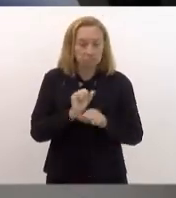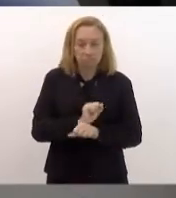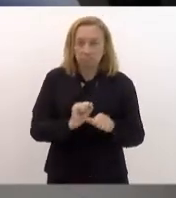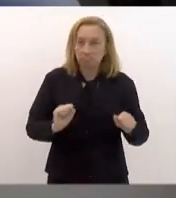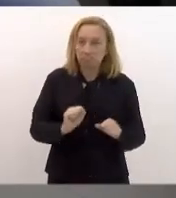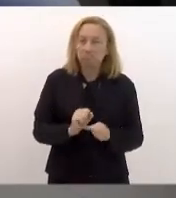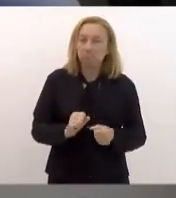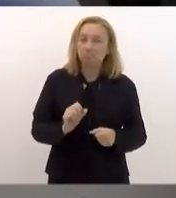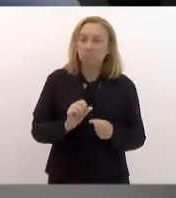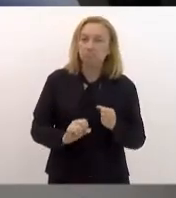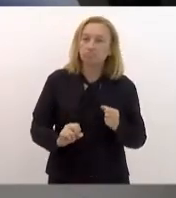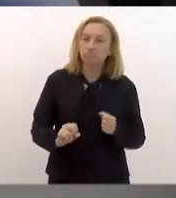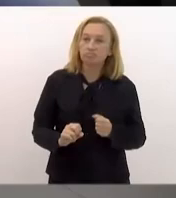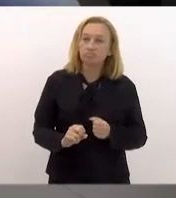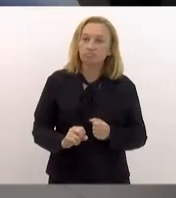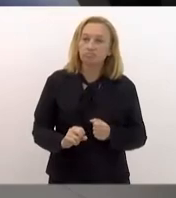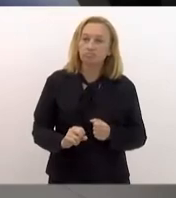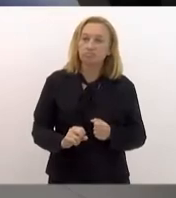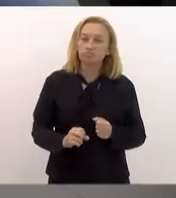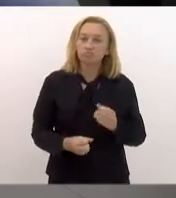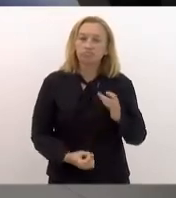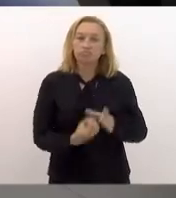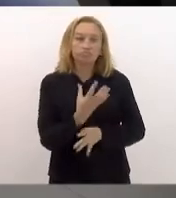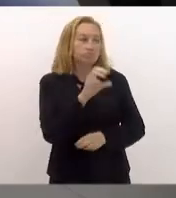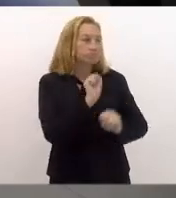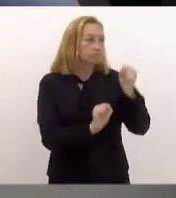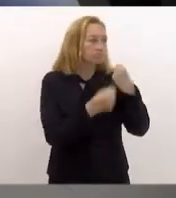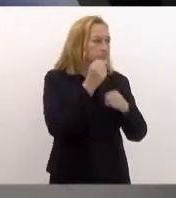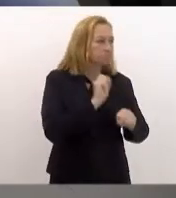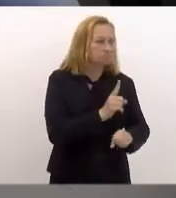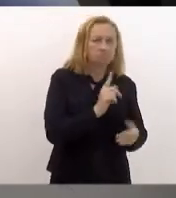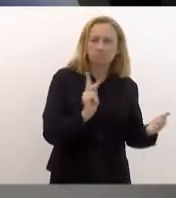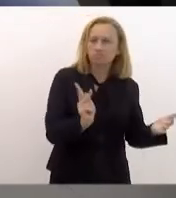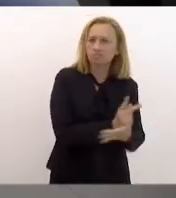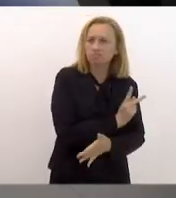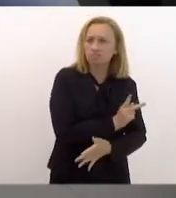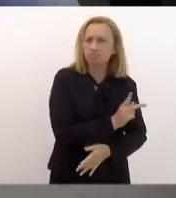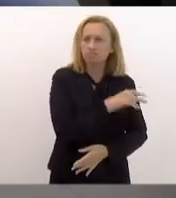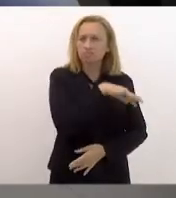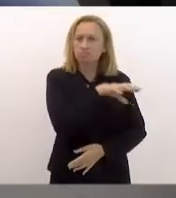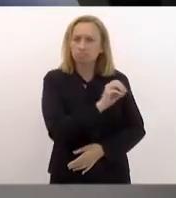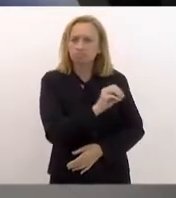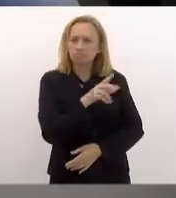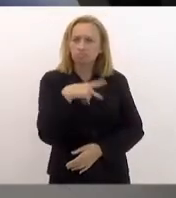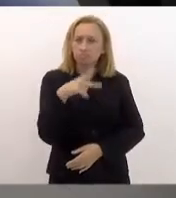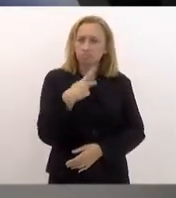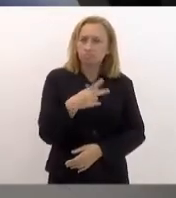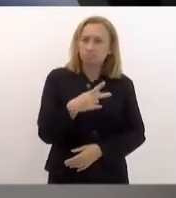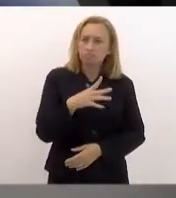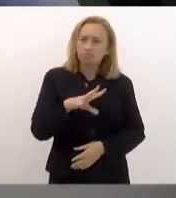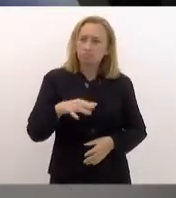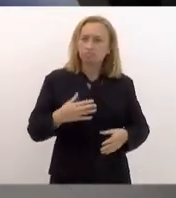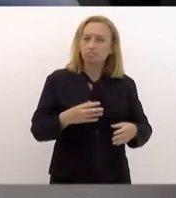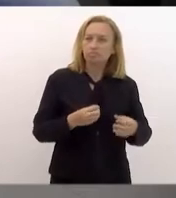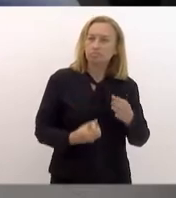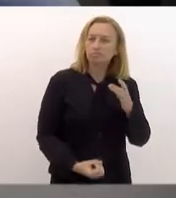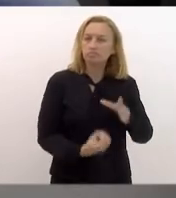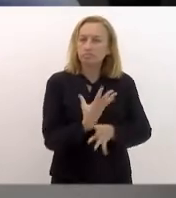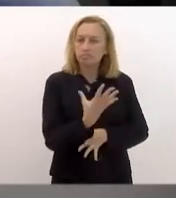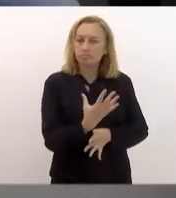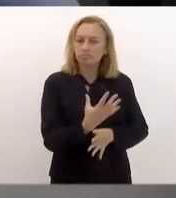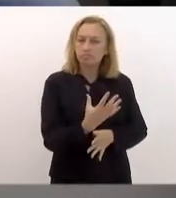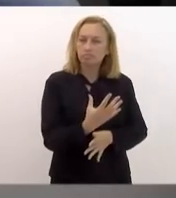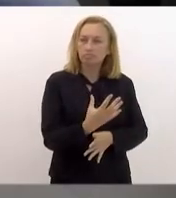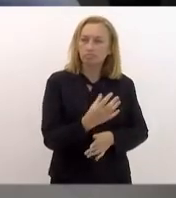fazer essa instalação de indústria, senão vai acontecer aquilo que o Mauro contou ali. Ele prefere fazer a implantação da empresa